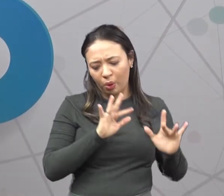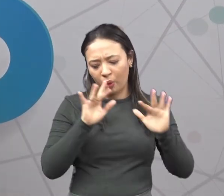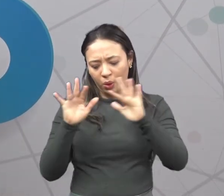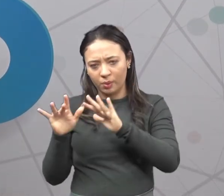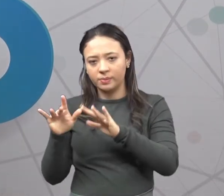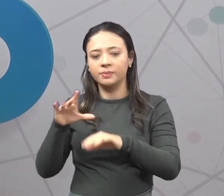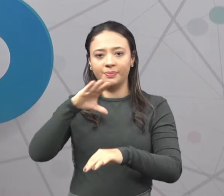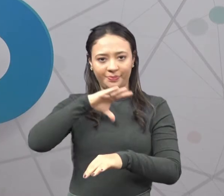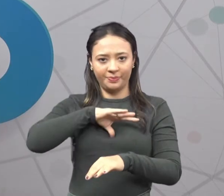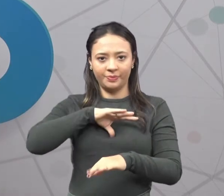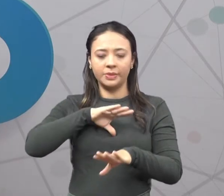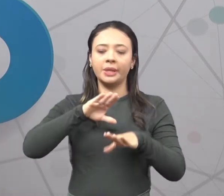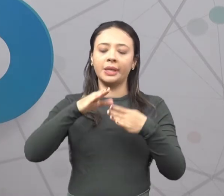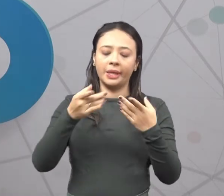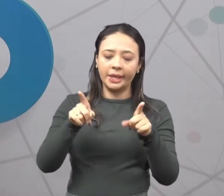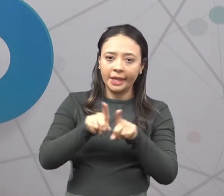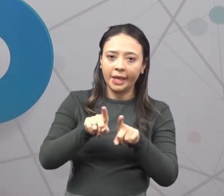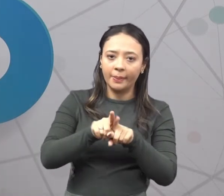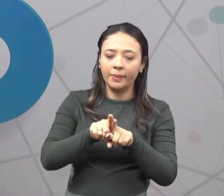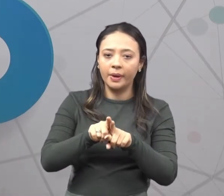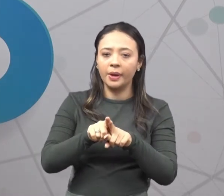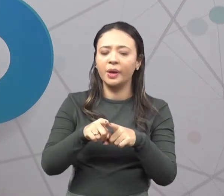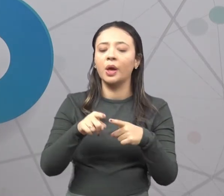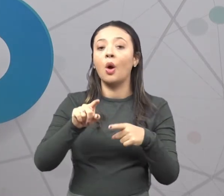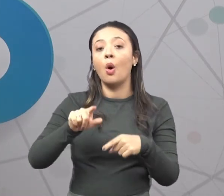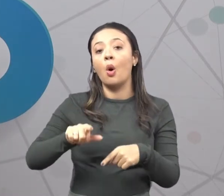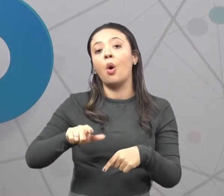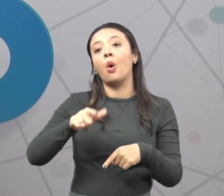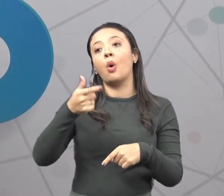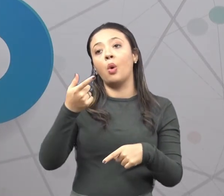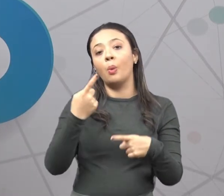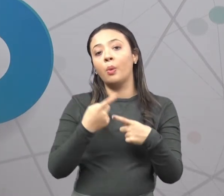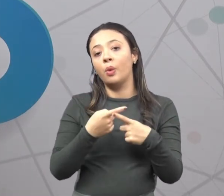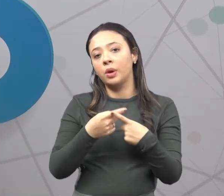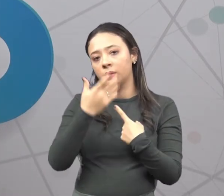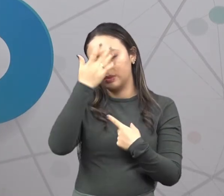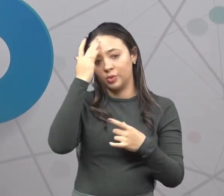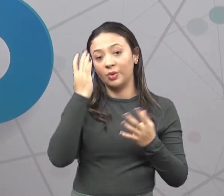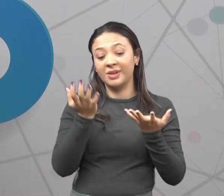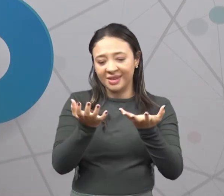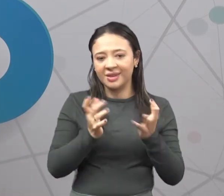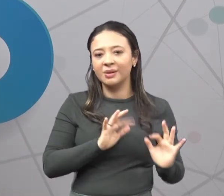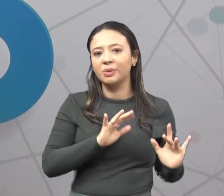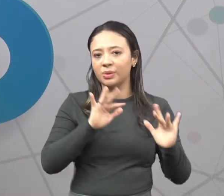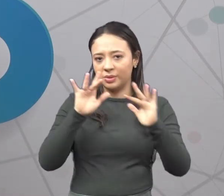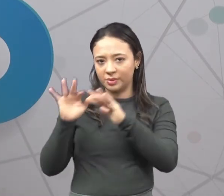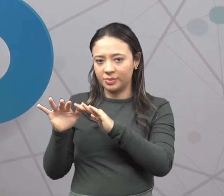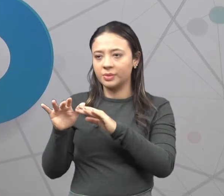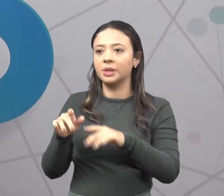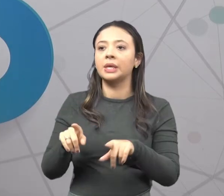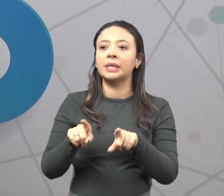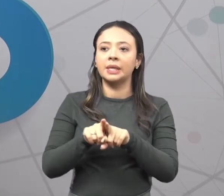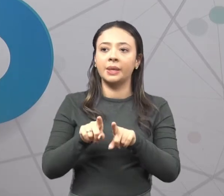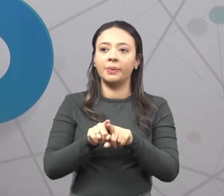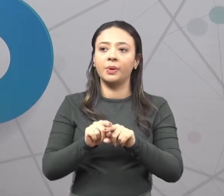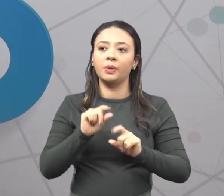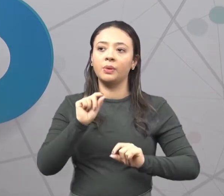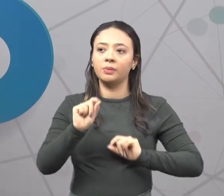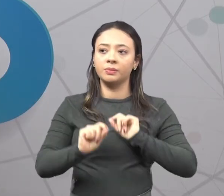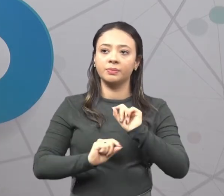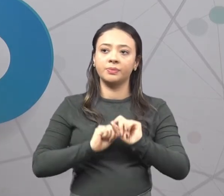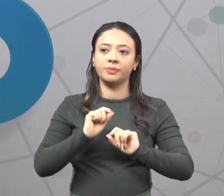outro motivo que ocasionou o êxodo rural. A concentração de